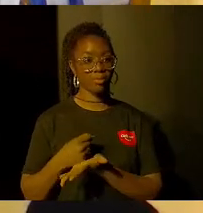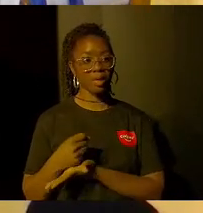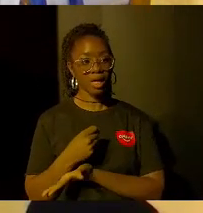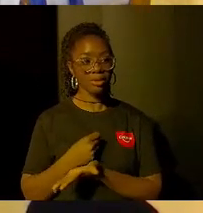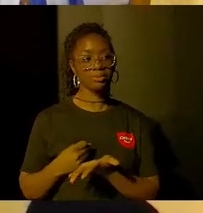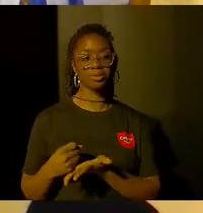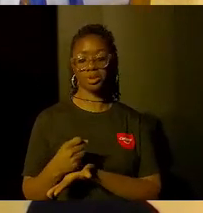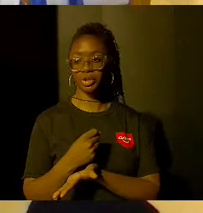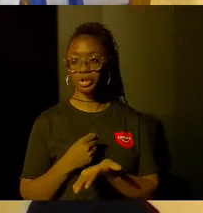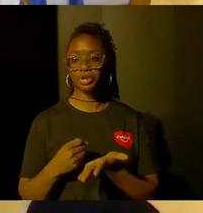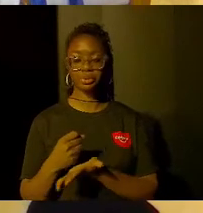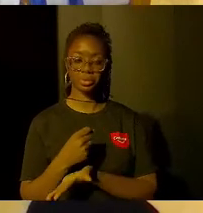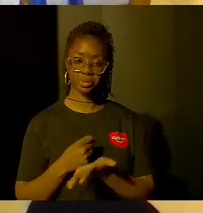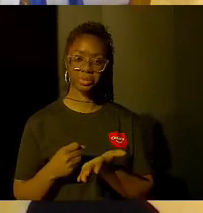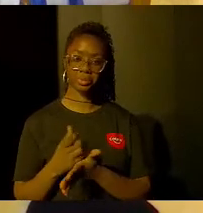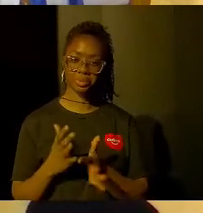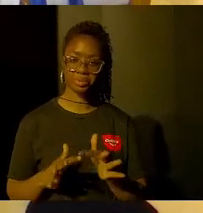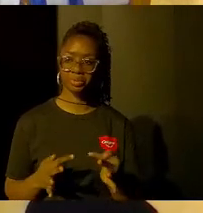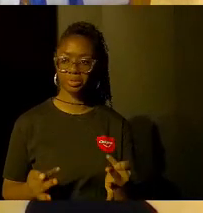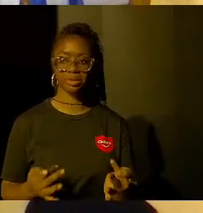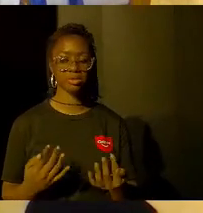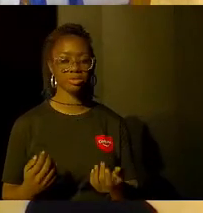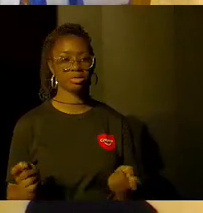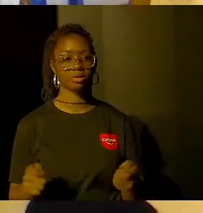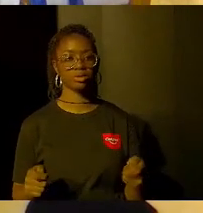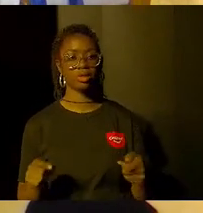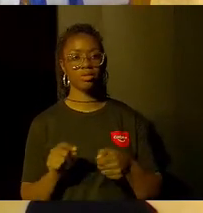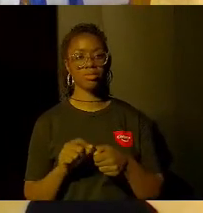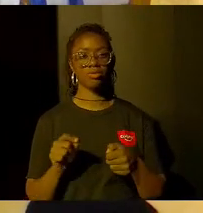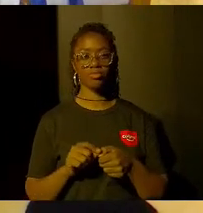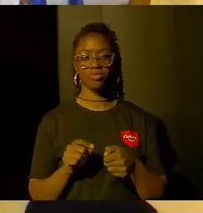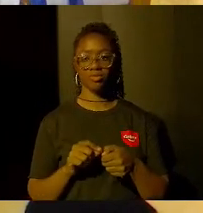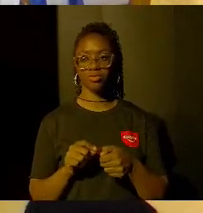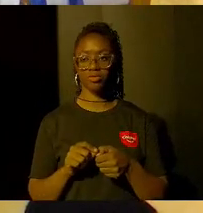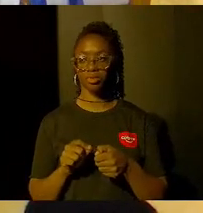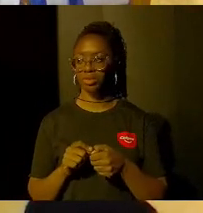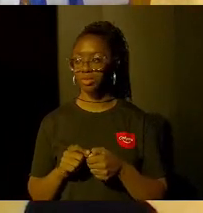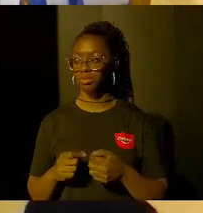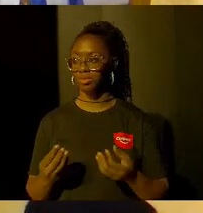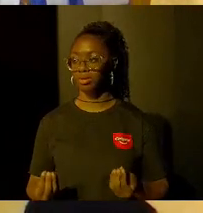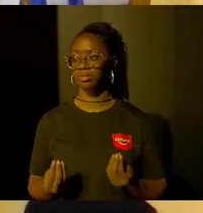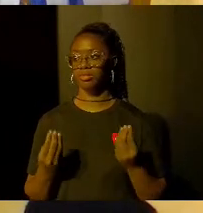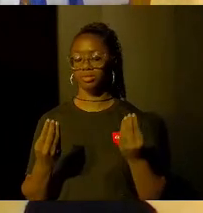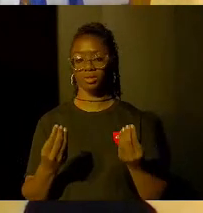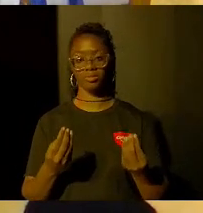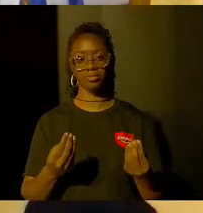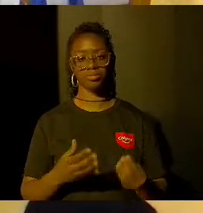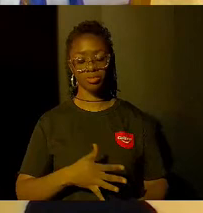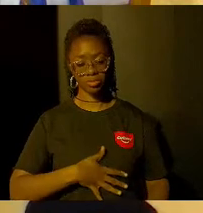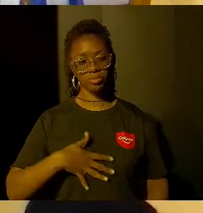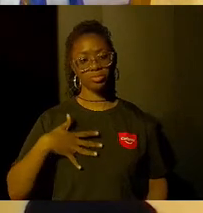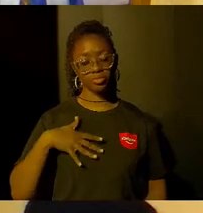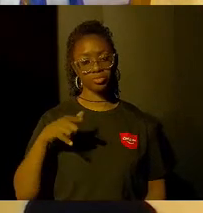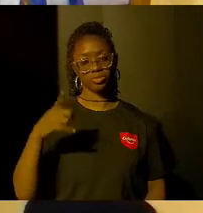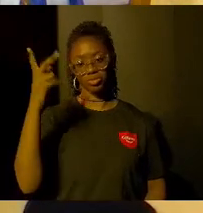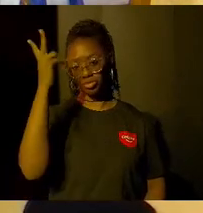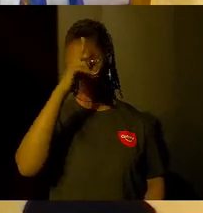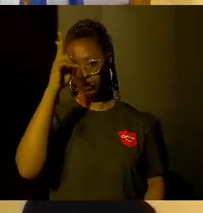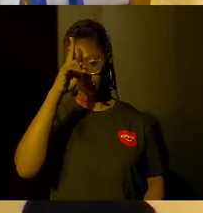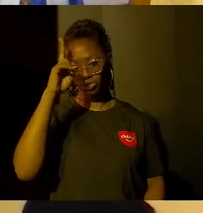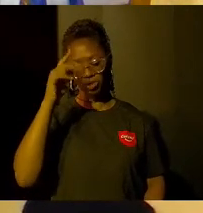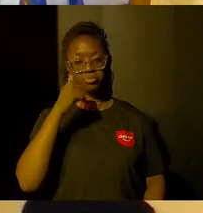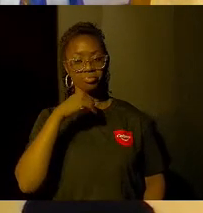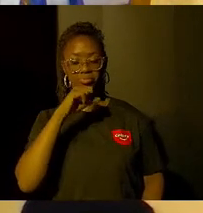do mínimo do mínimo que eu posso fazer para honrar a história dessas mães e desses meninos